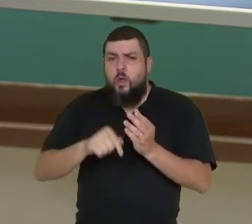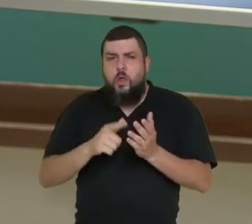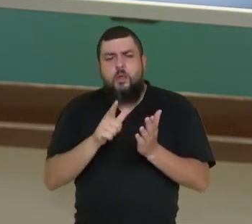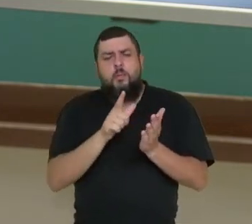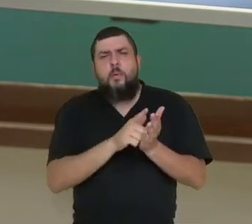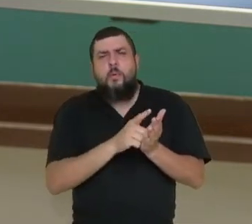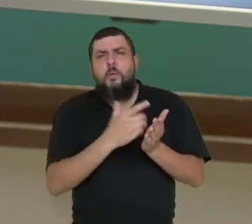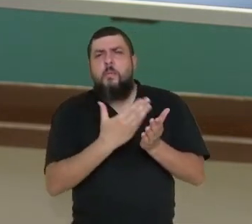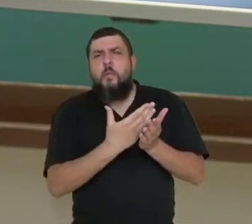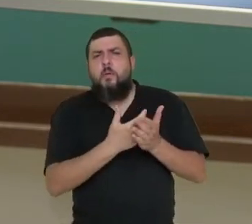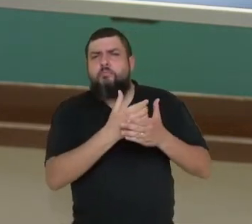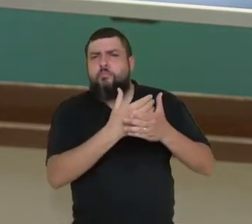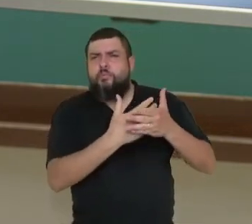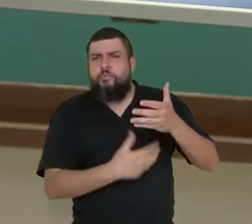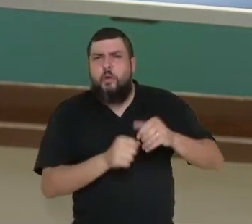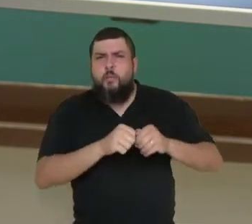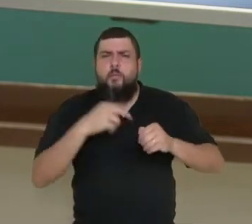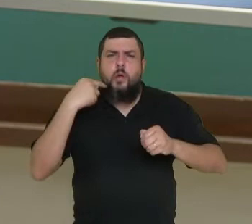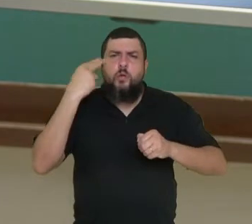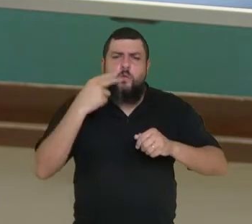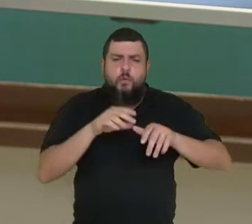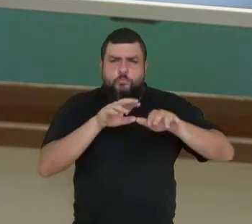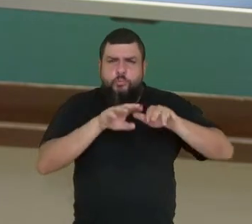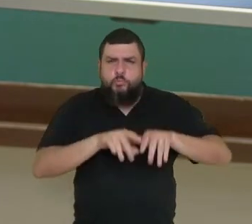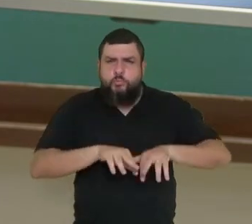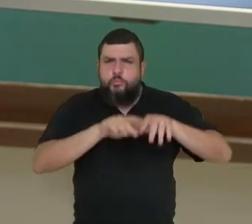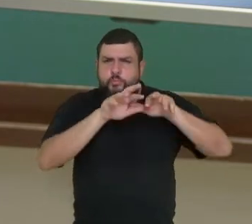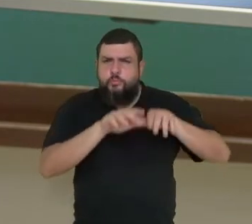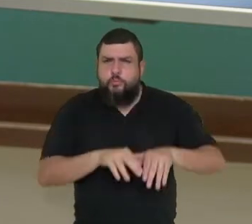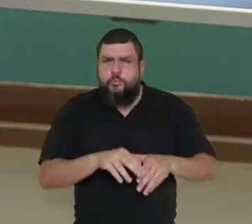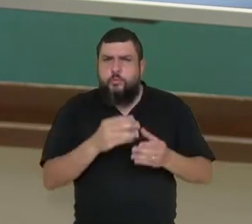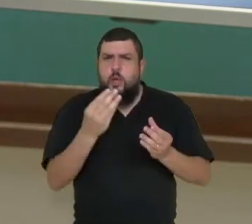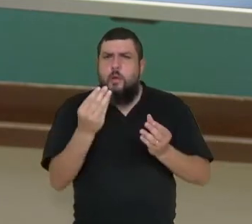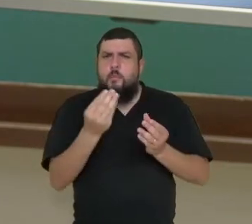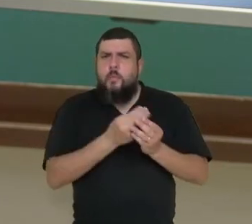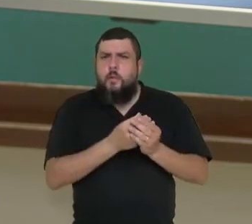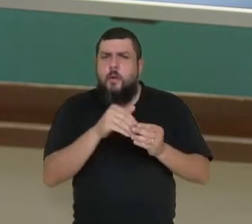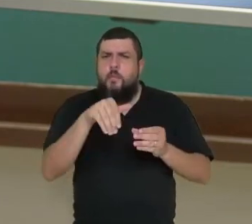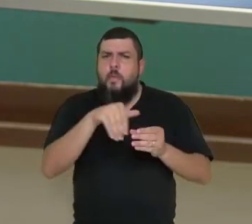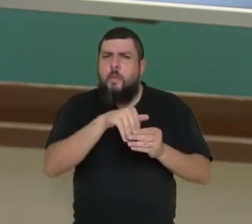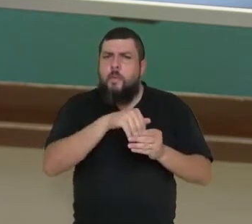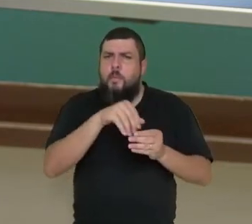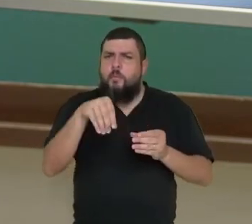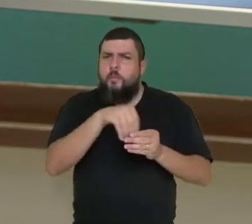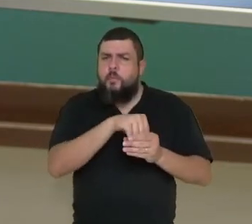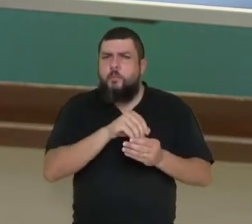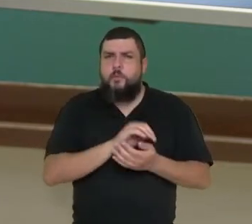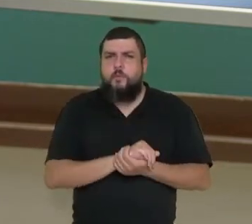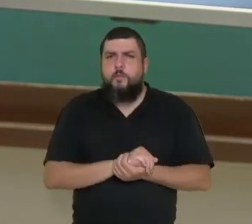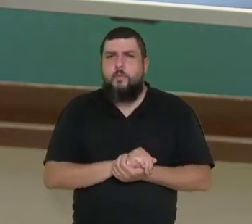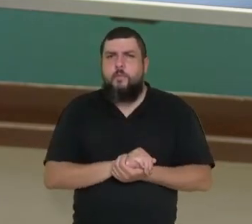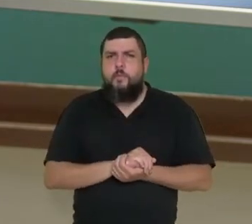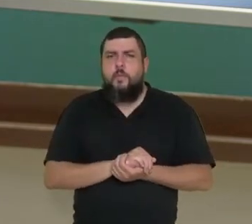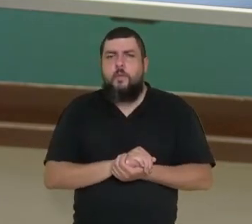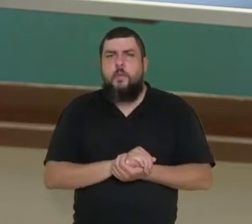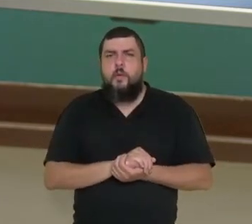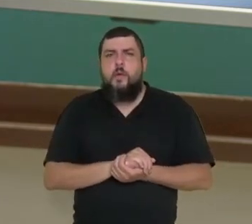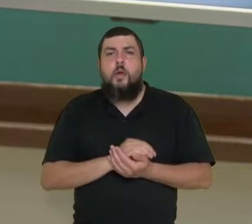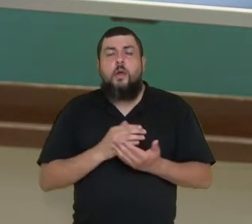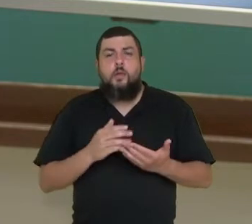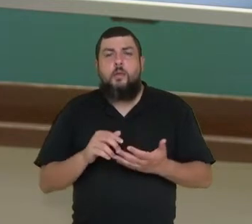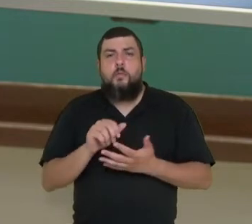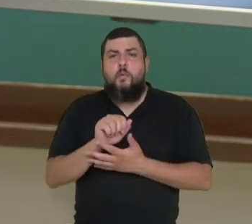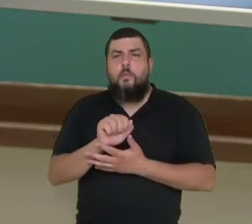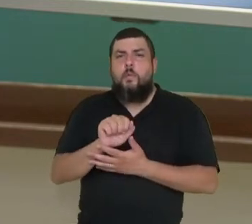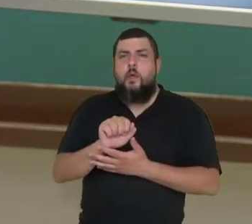redigidas, digitadas ali pelo advogado, né, na defesa de uma das partes. Então, vocês têm os autos do processo,